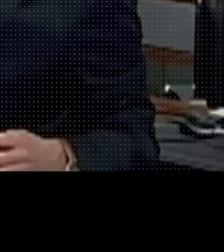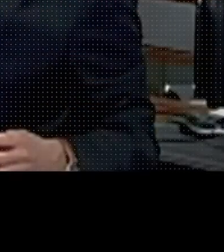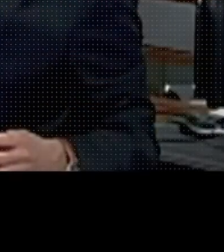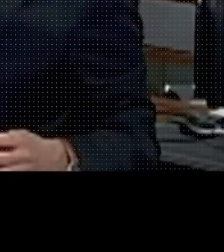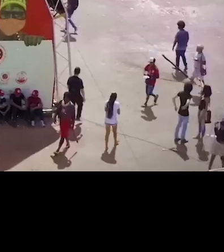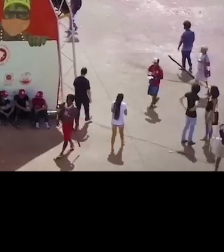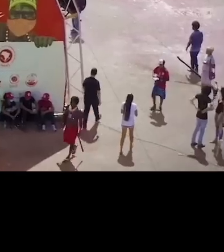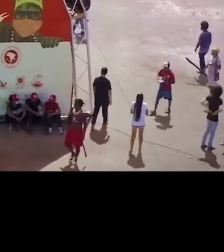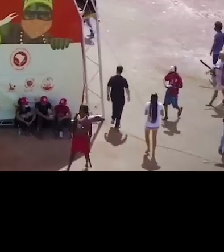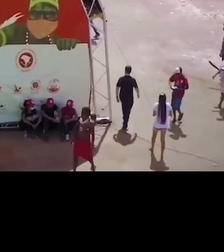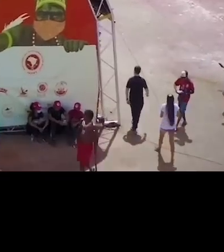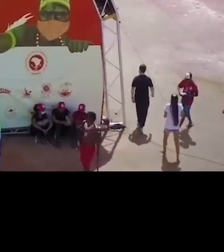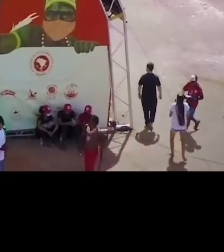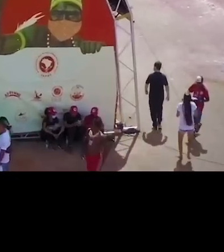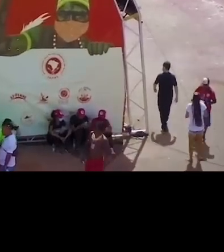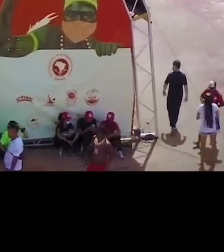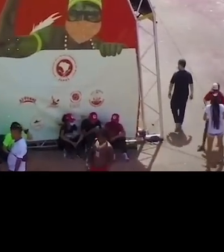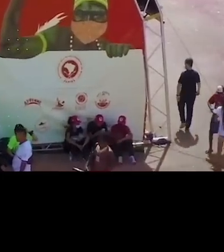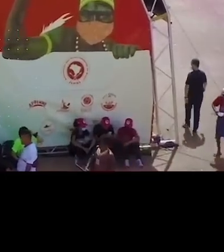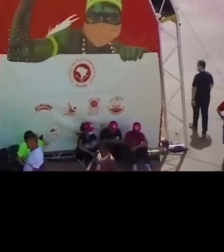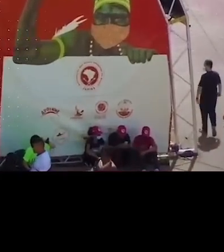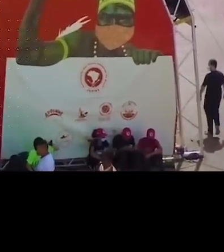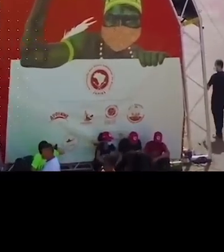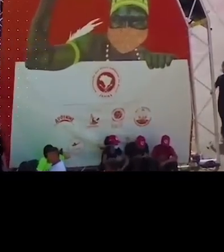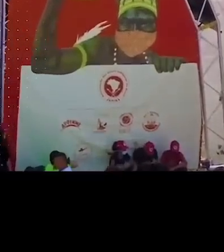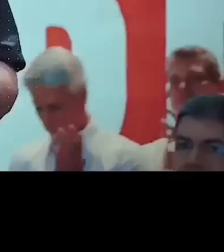luto e nos momentos de luta,